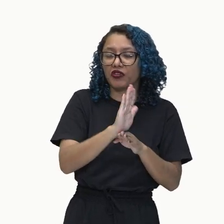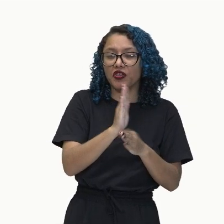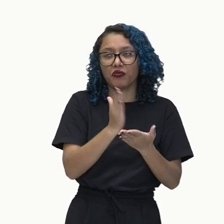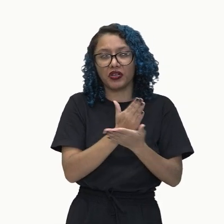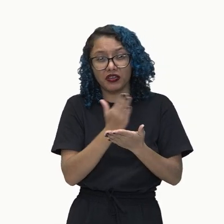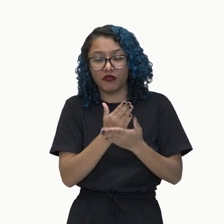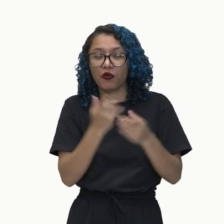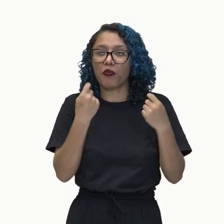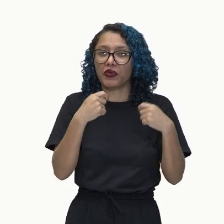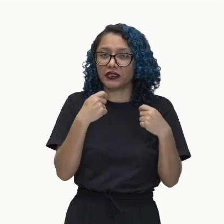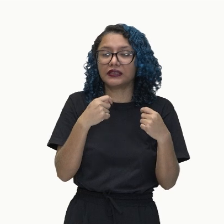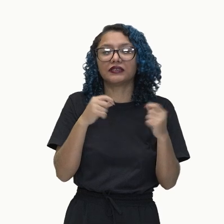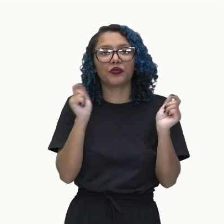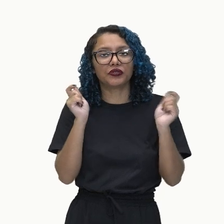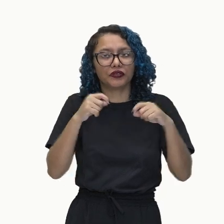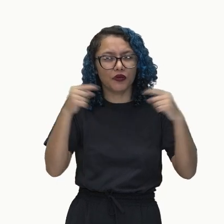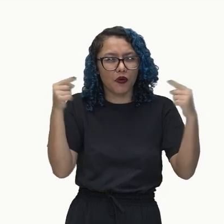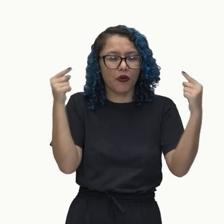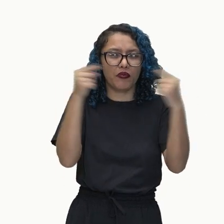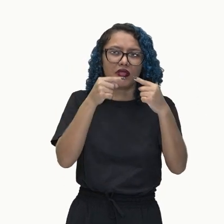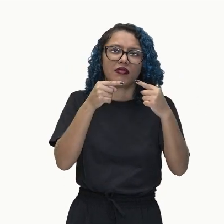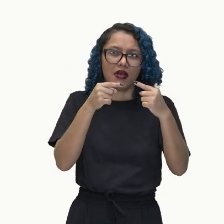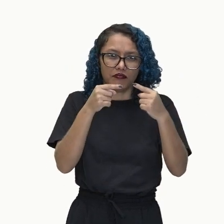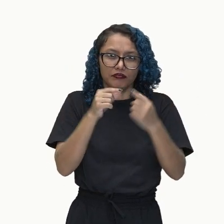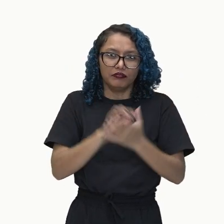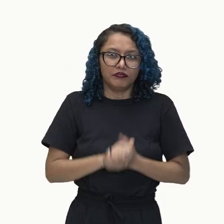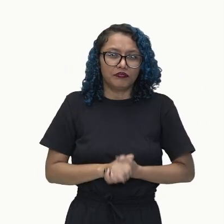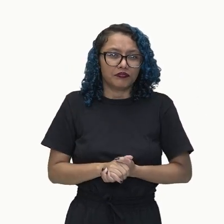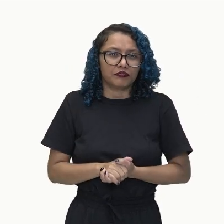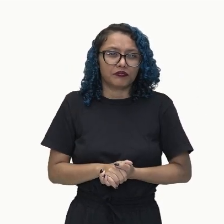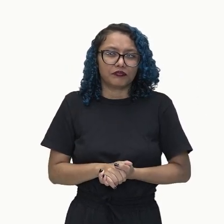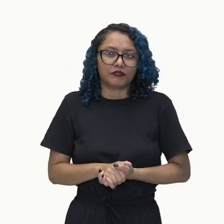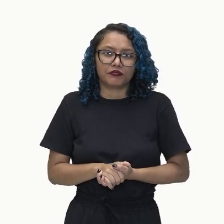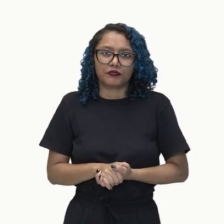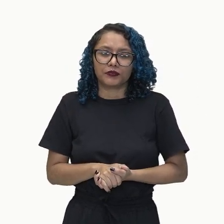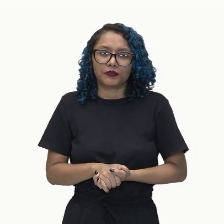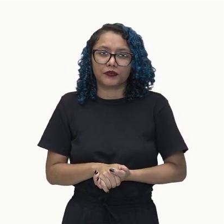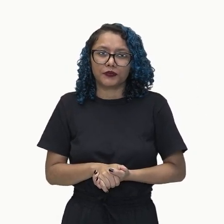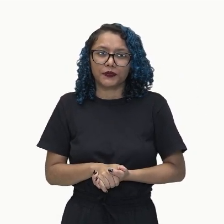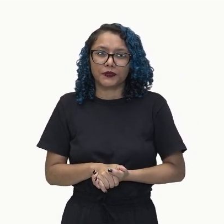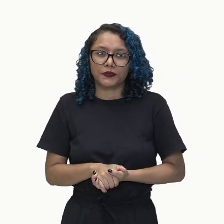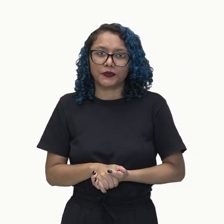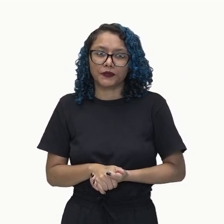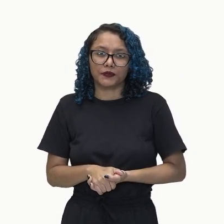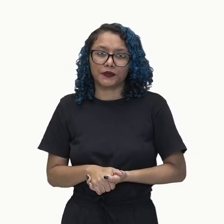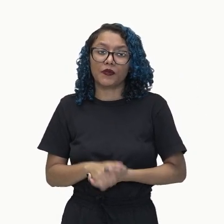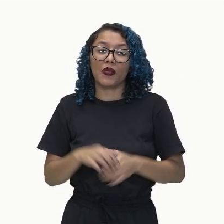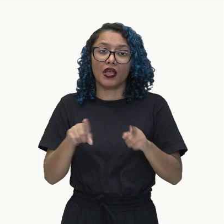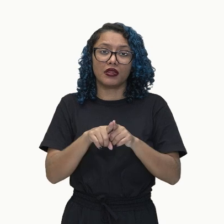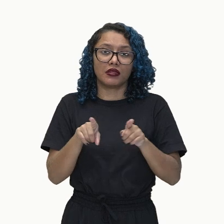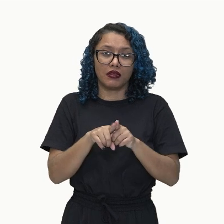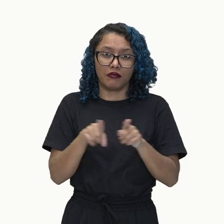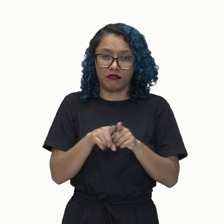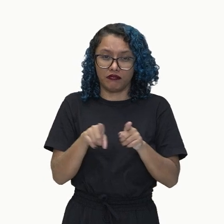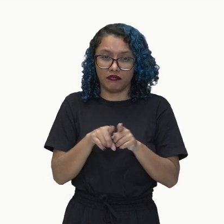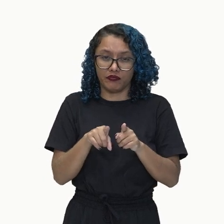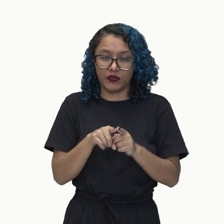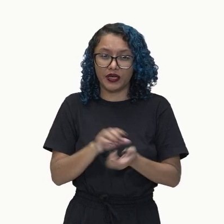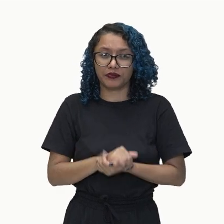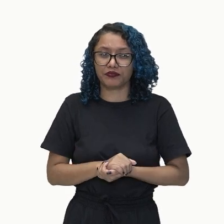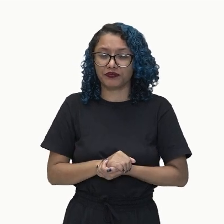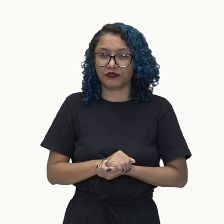perfeito? Então eu tenho algumas características, para além da estrutura das resenhas descritivas ou críticas. É importante pontuar as